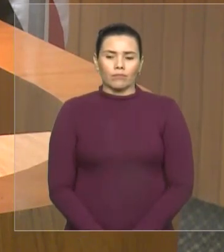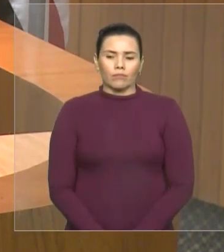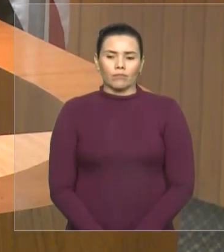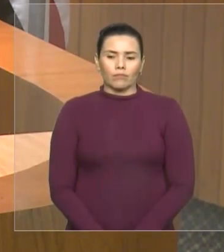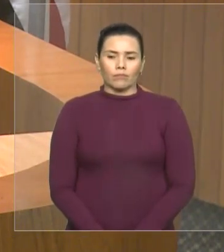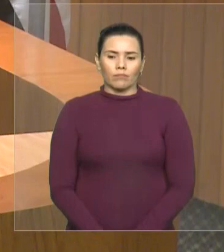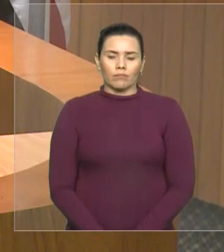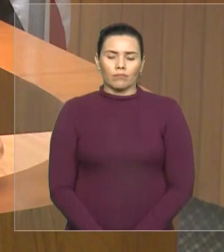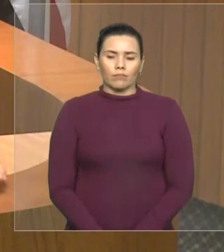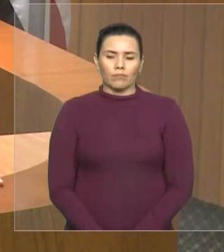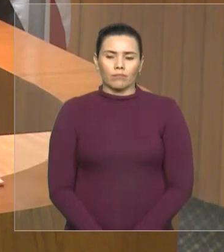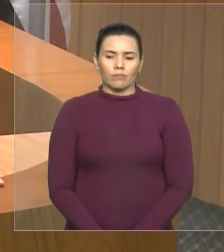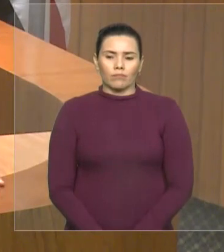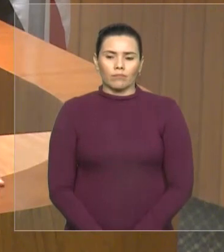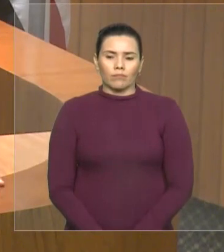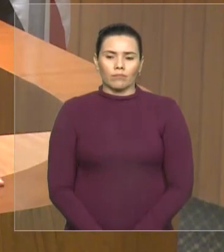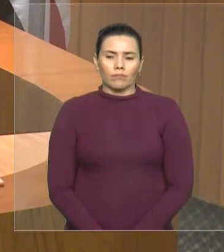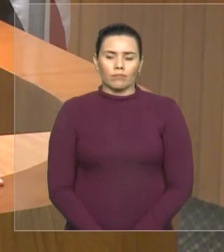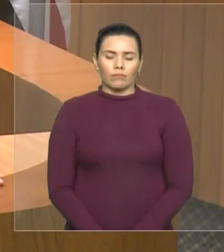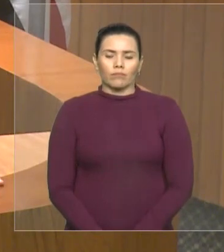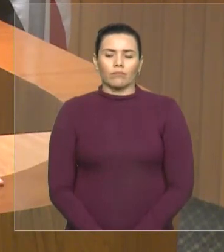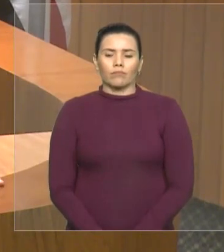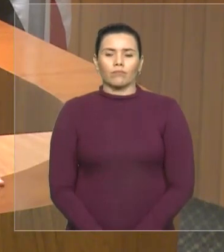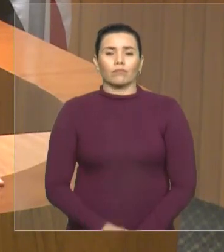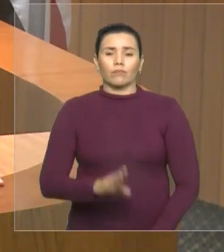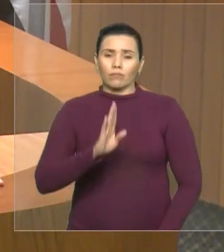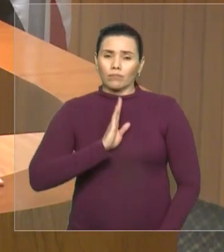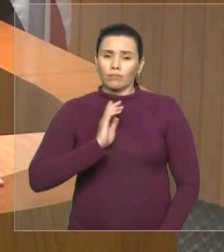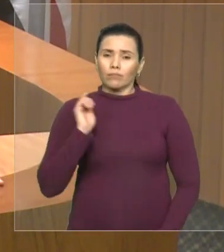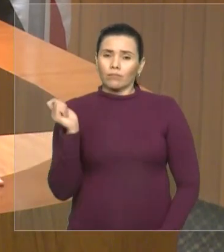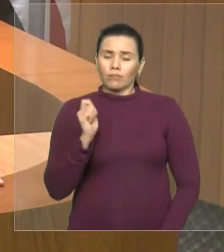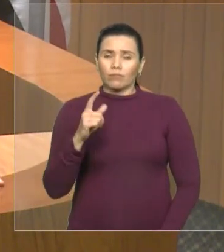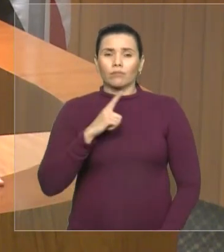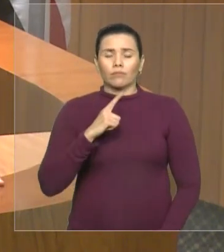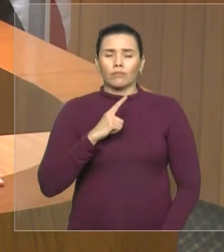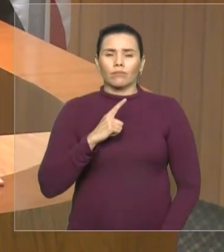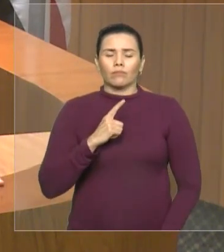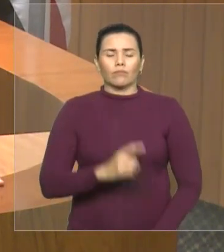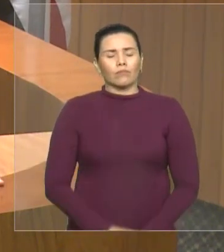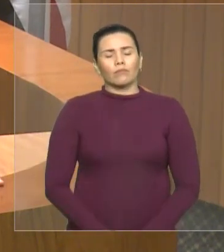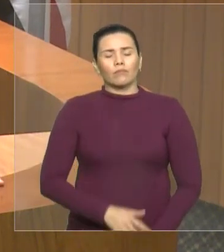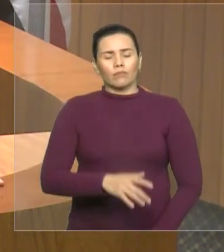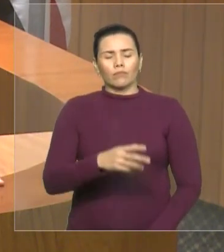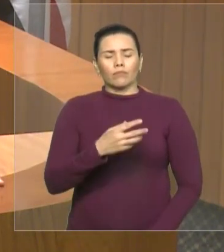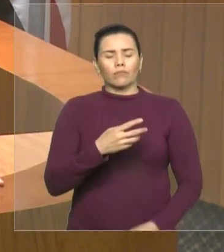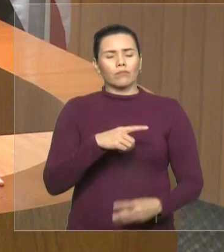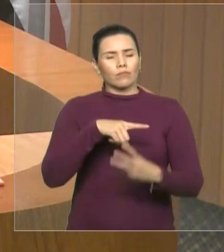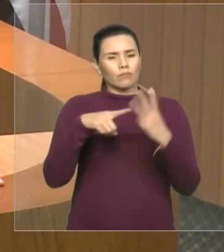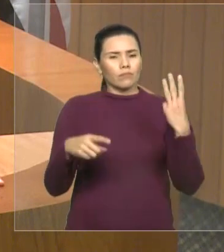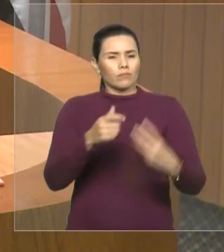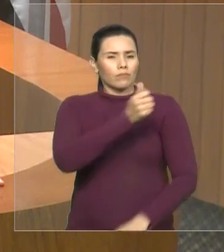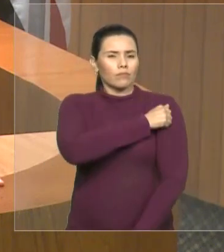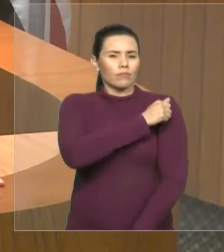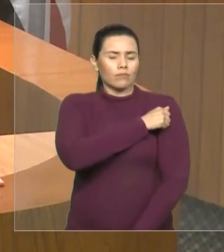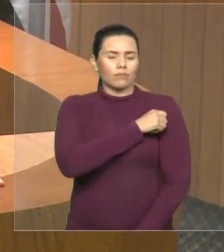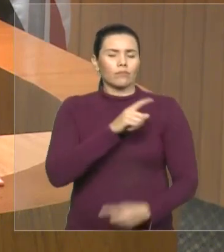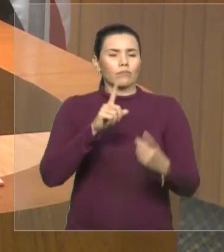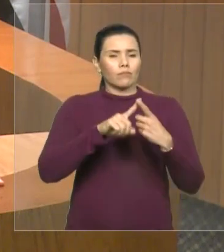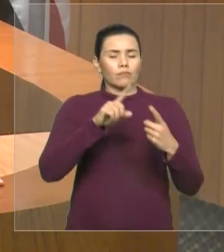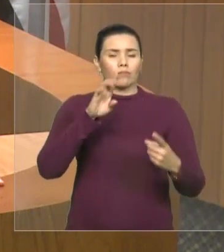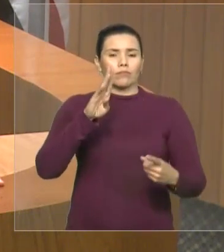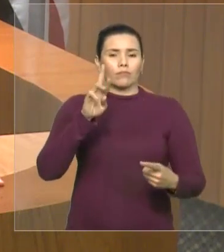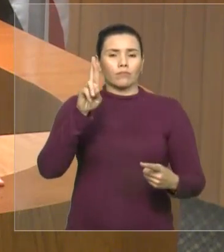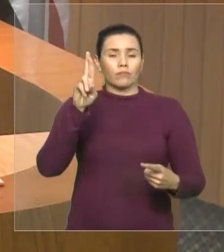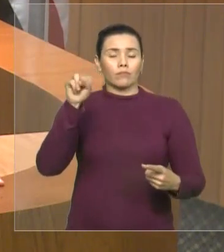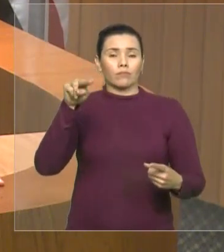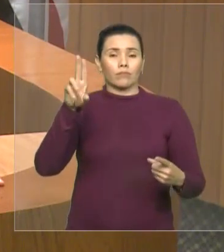A nossa cidade de Barra do Corda teve 3 medalhistas de bronze, o aluno Bruno Coimbra Silva